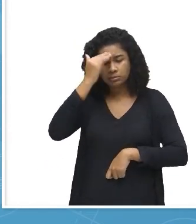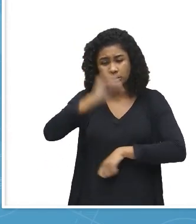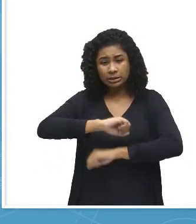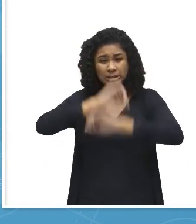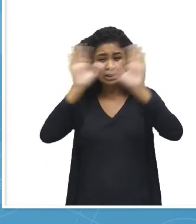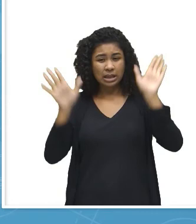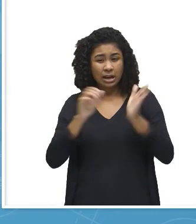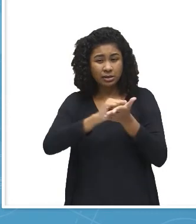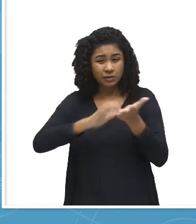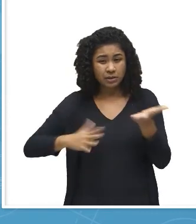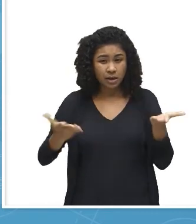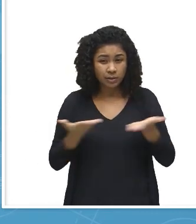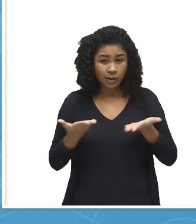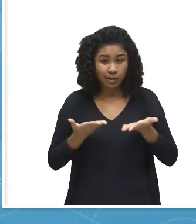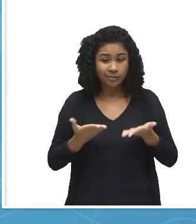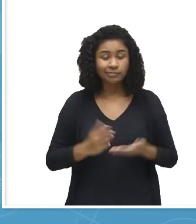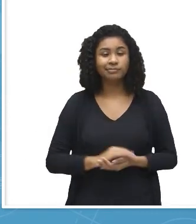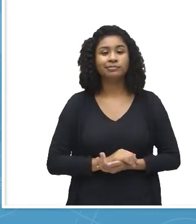Vamos lá, gente.